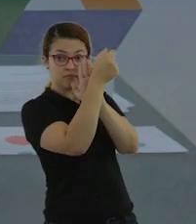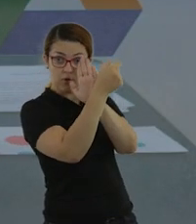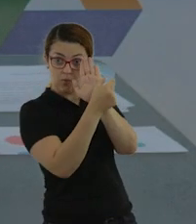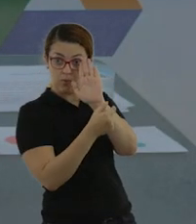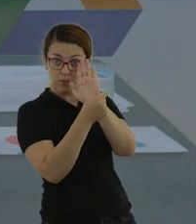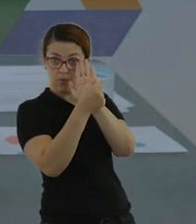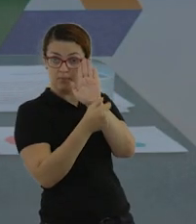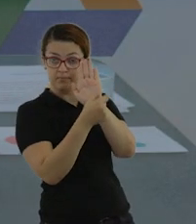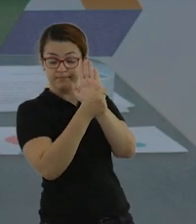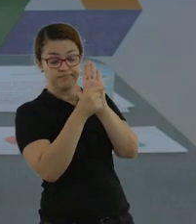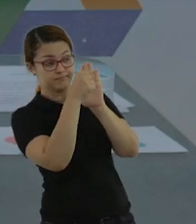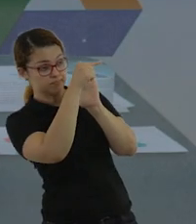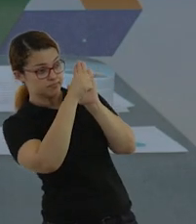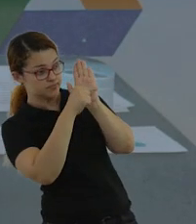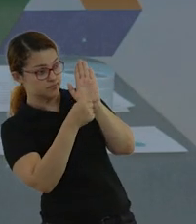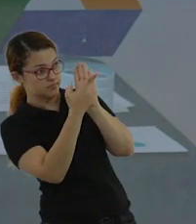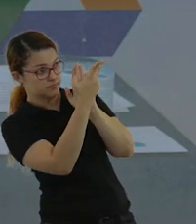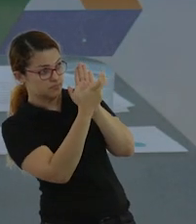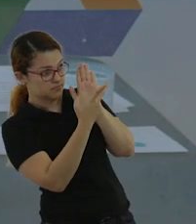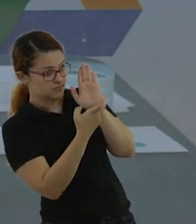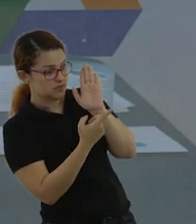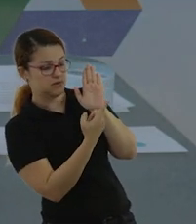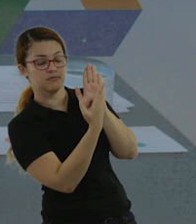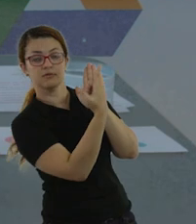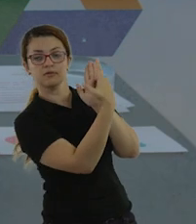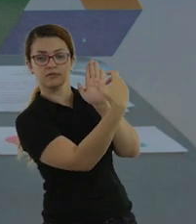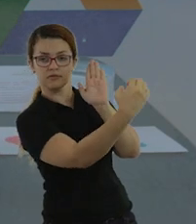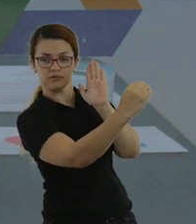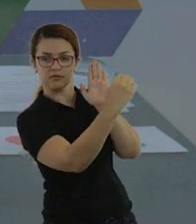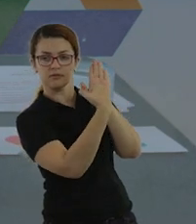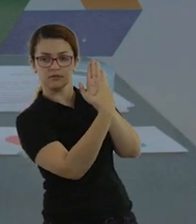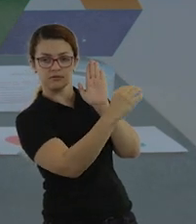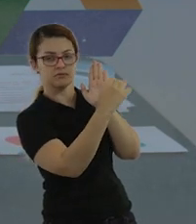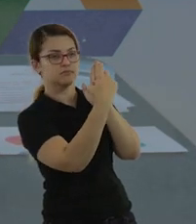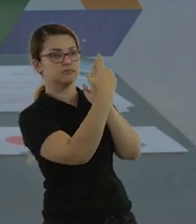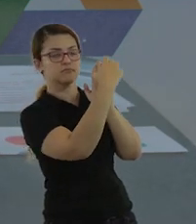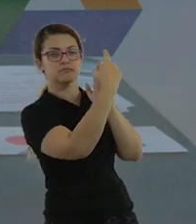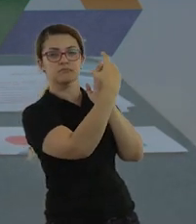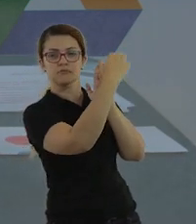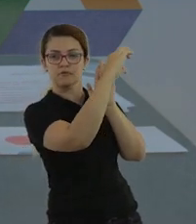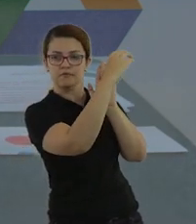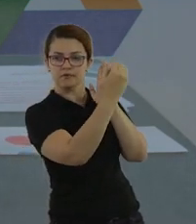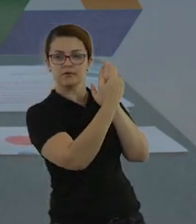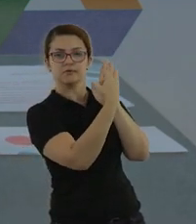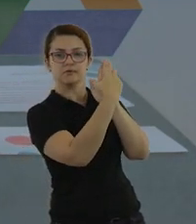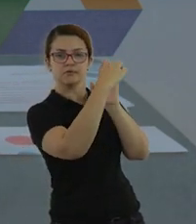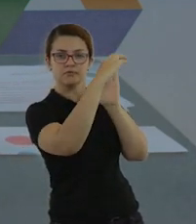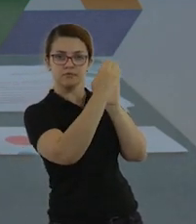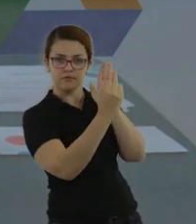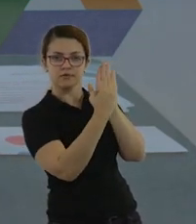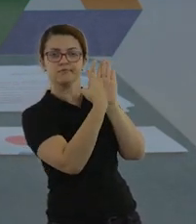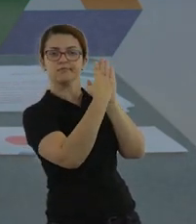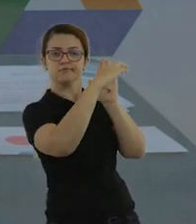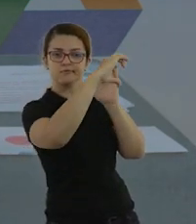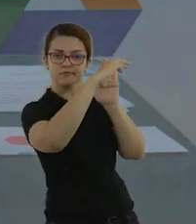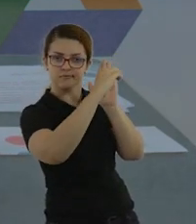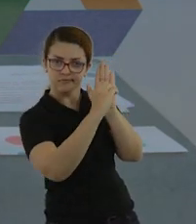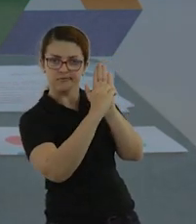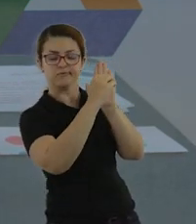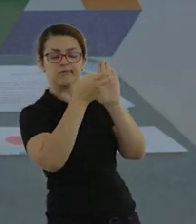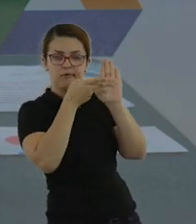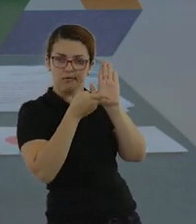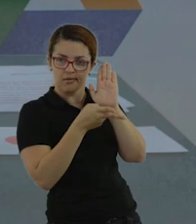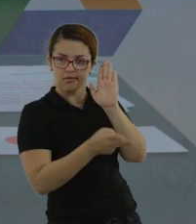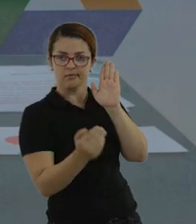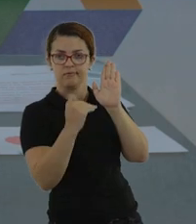Completando a última coluna, a gente também observa essa contagem de 100 em 100. Então eu tenho do 90 para o 190, 190 para o